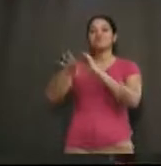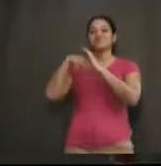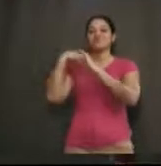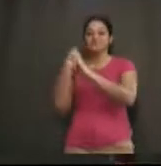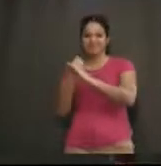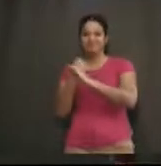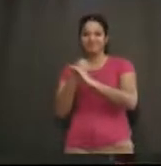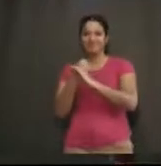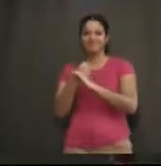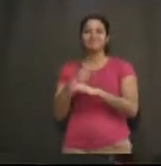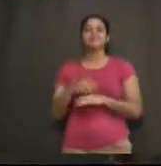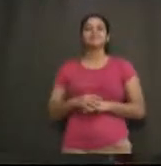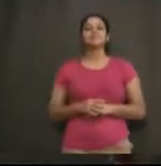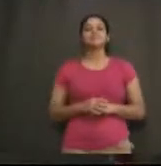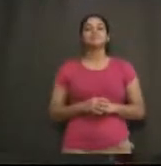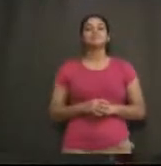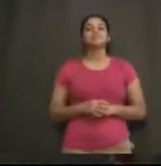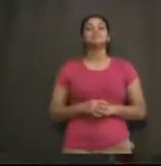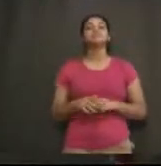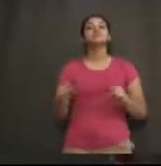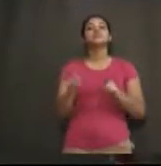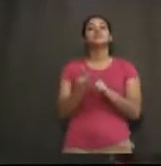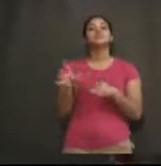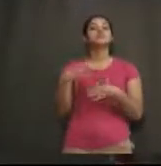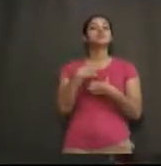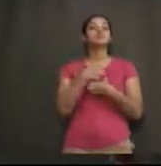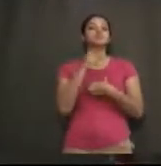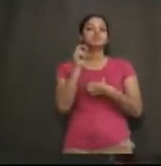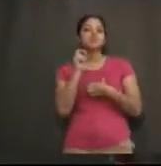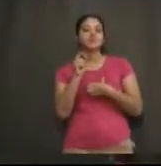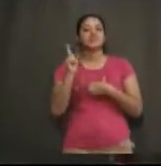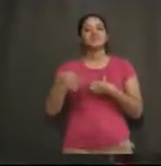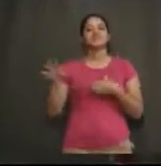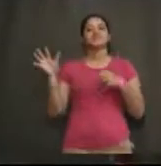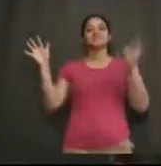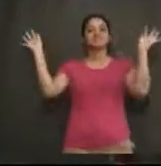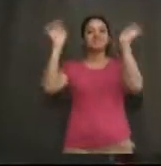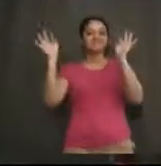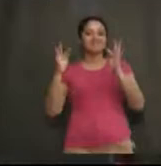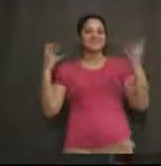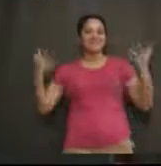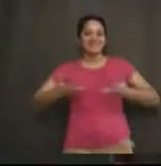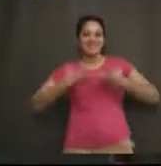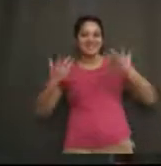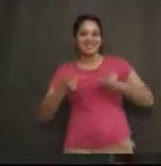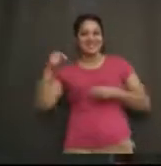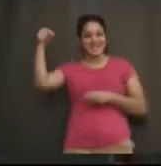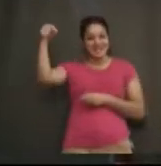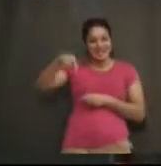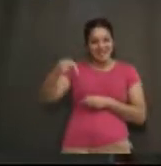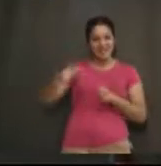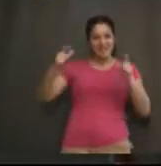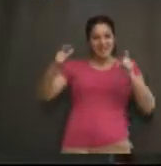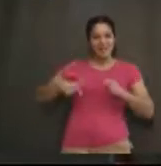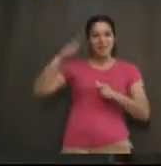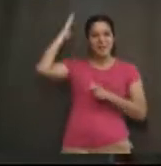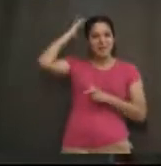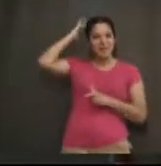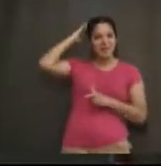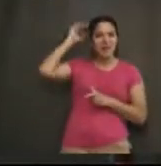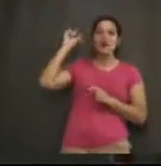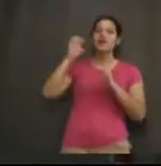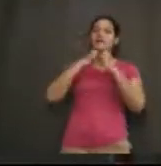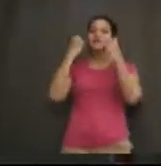para nós uma grande alegria receber na nossa casa a 10ª Bienal da Sociedade Brasileira de